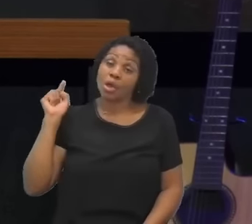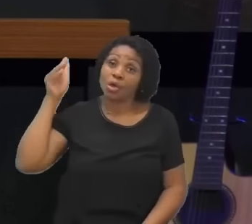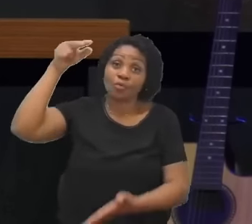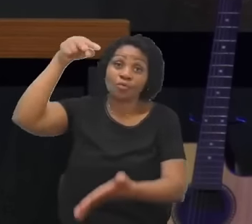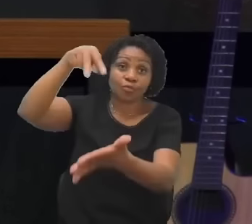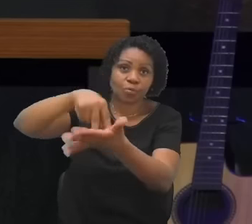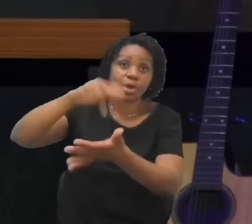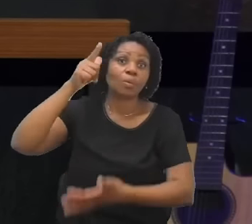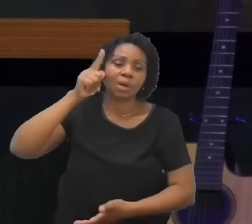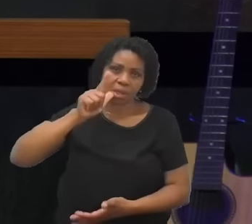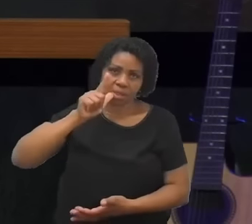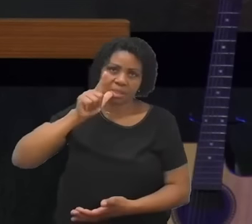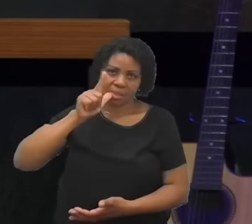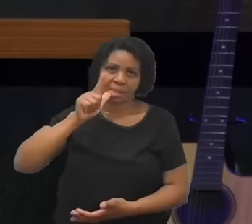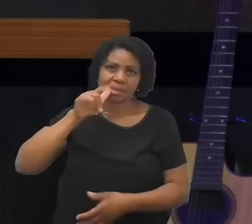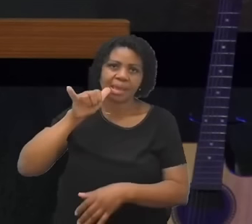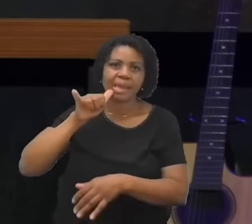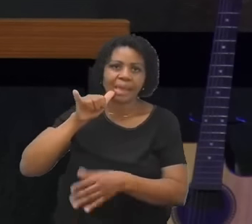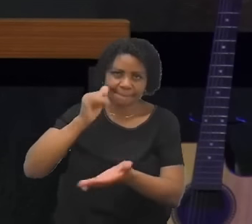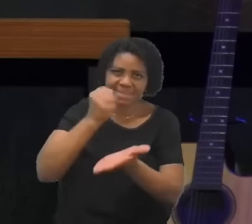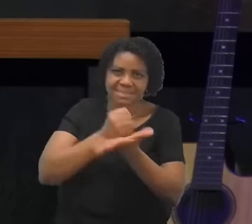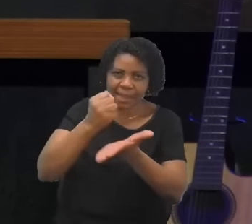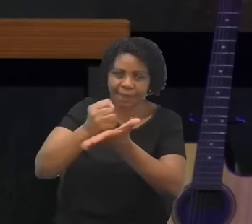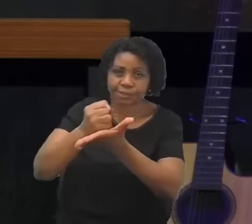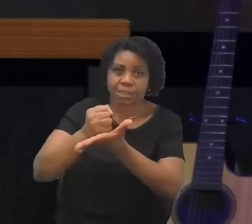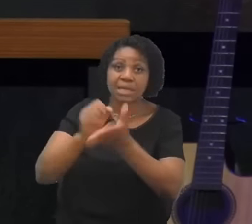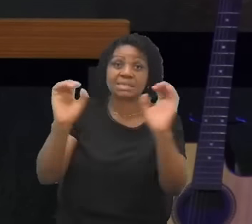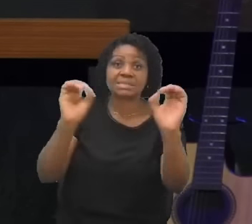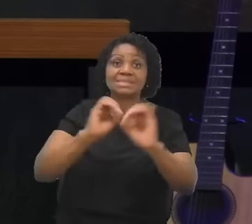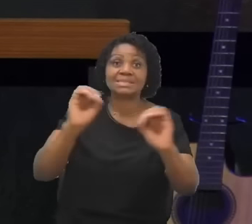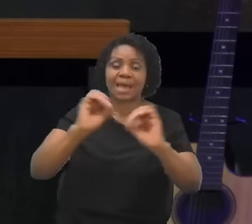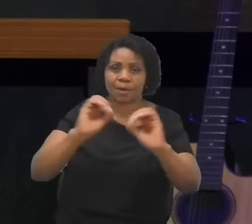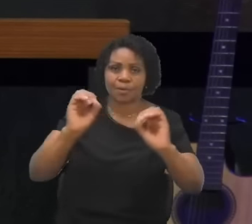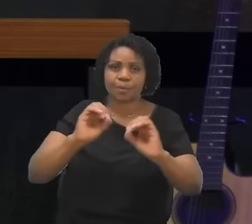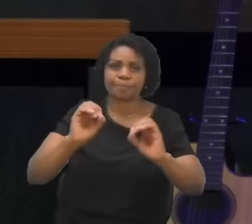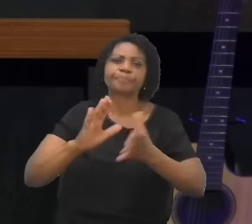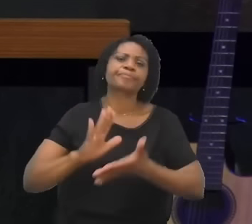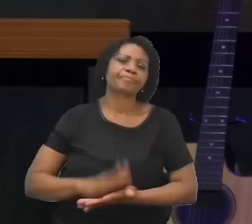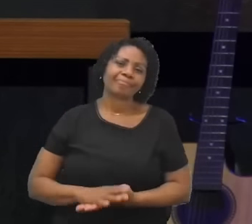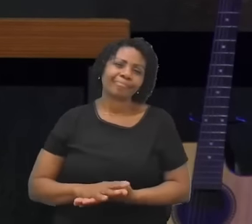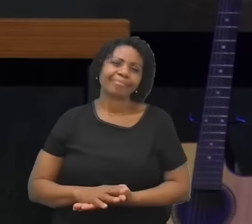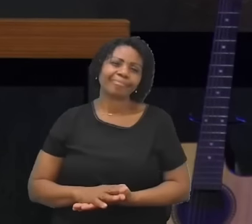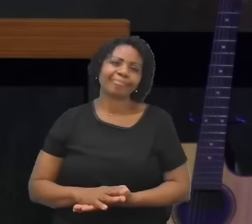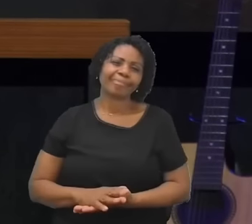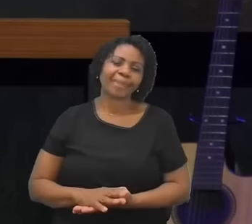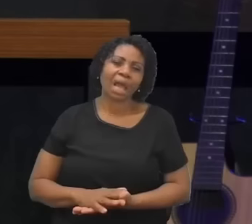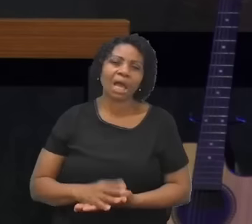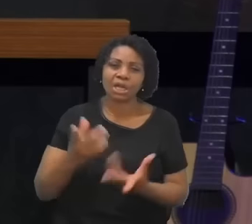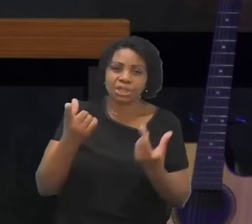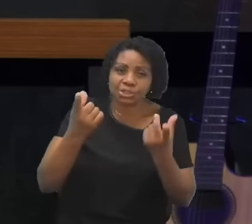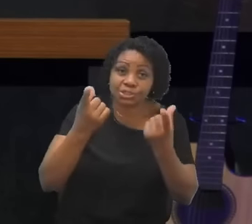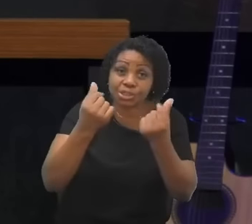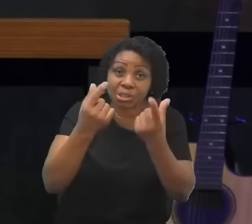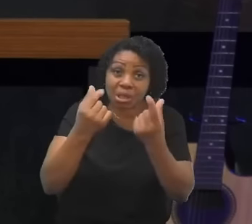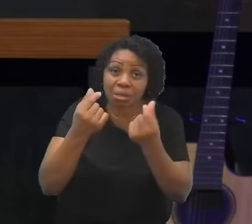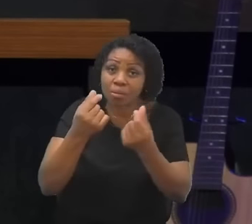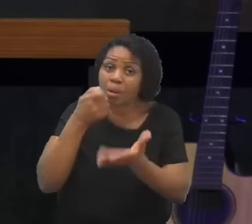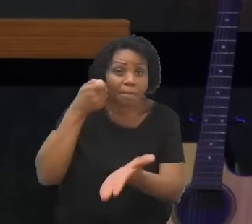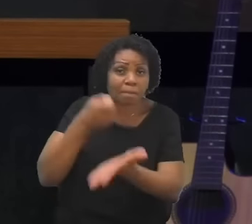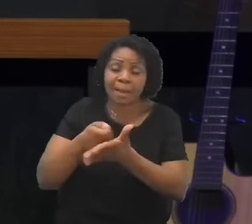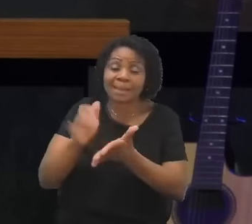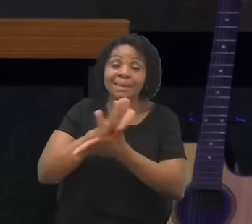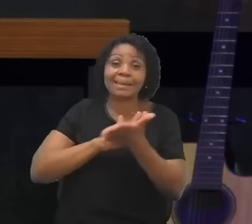eu ganhei a passagem. E o que eu ganhei lá? Zero. Aí você fala, em termos de dinheiro, zero. Mas